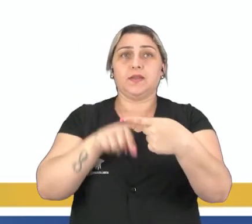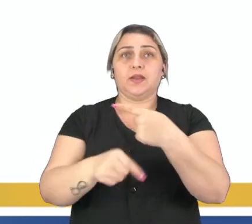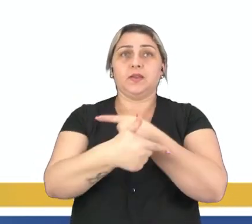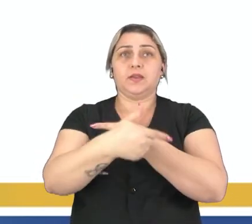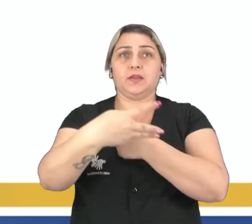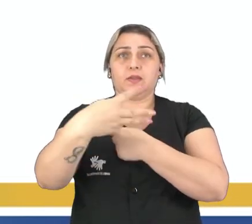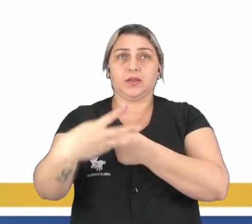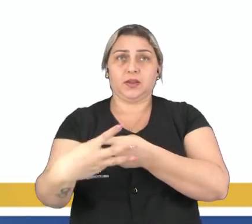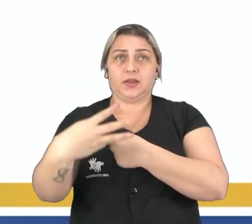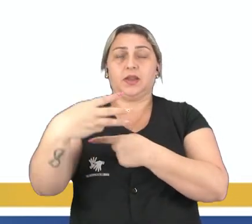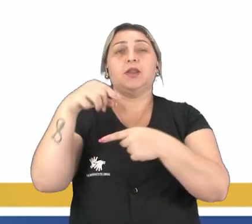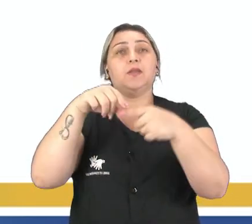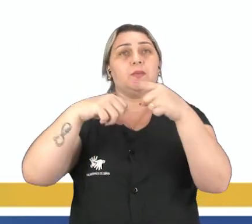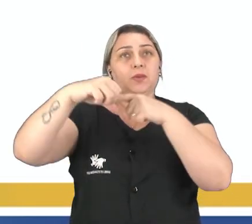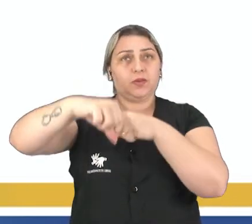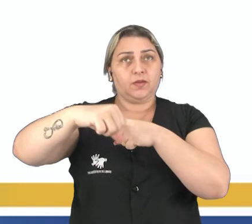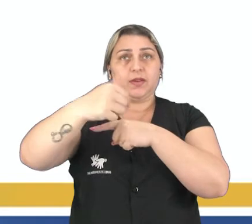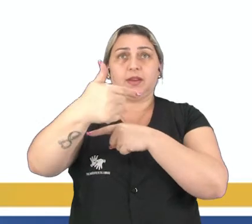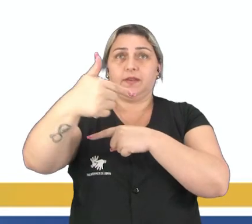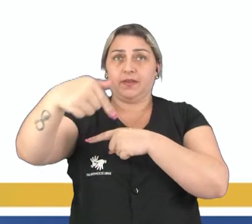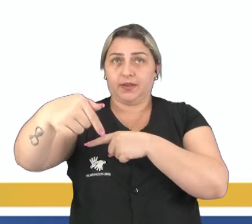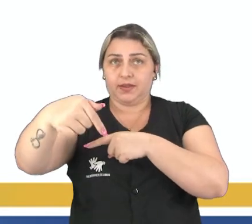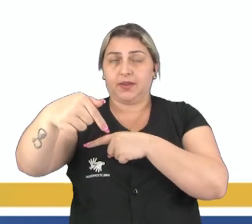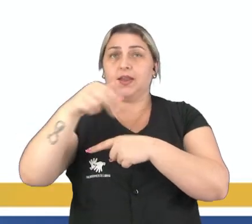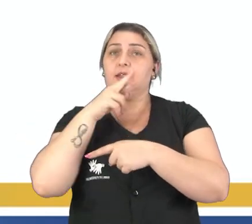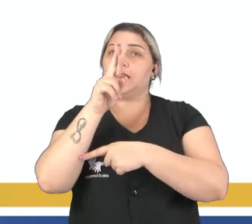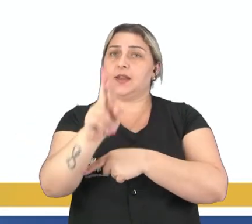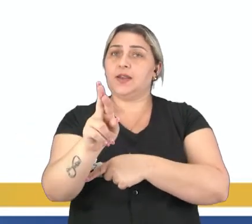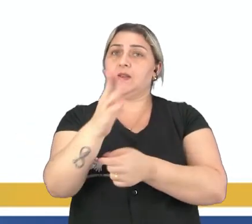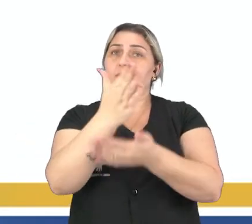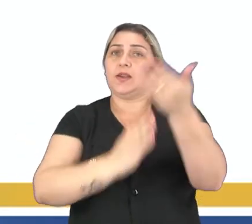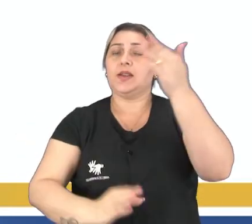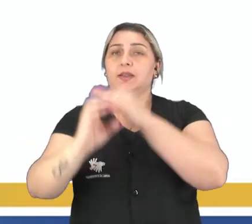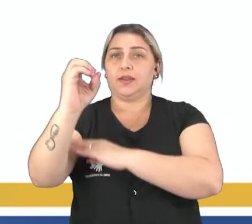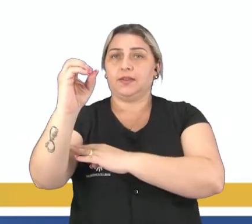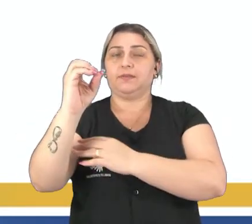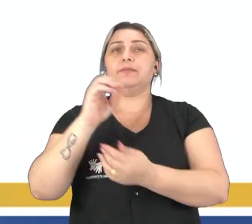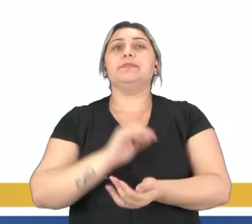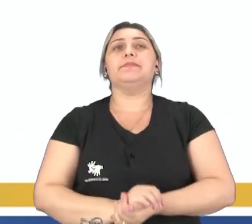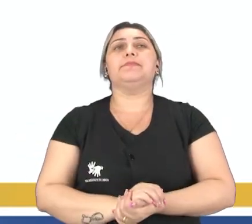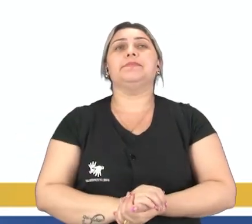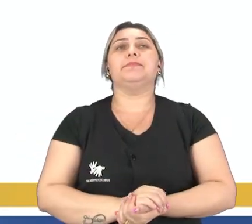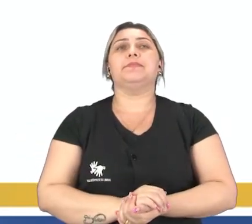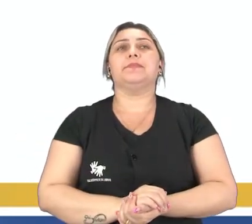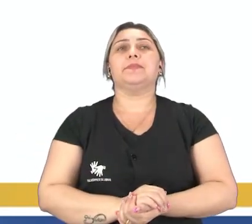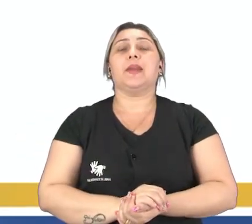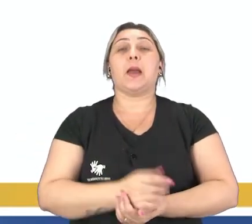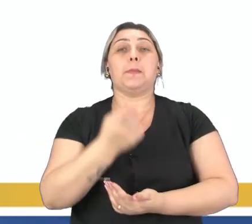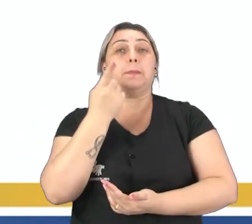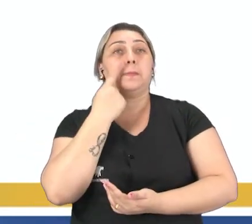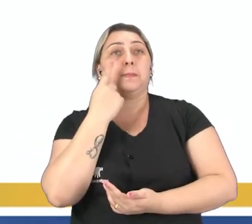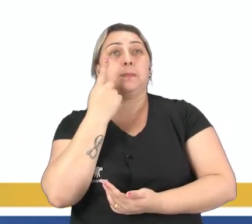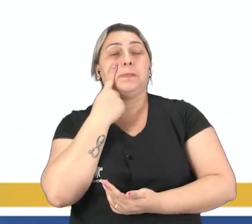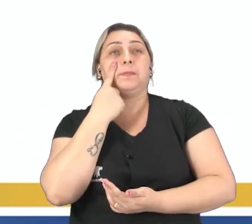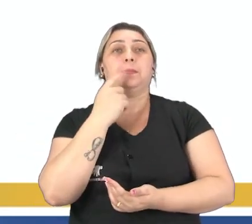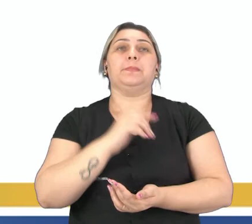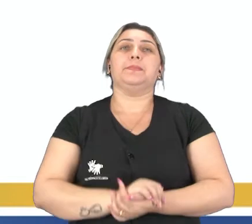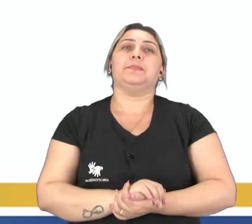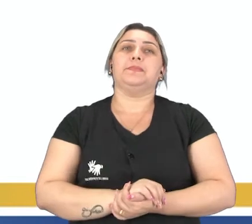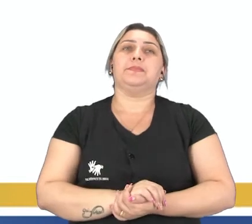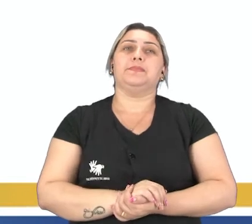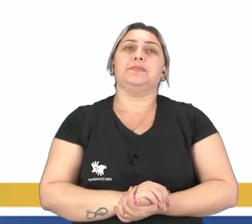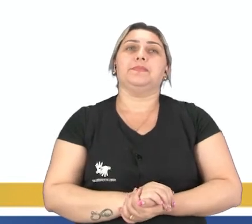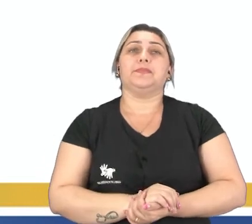era 243 dividido para 9, que deu 27 e o resto foi igual a 0? Vamos observar